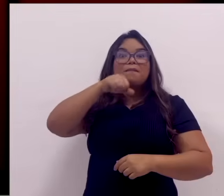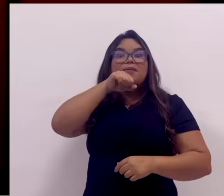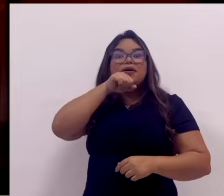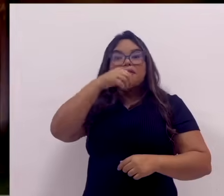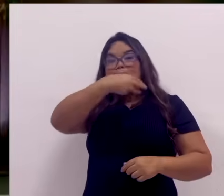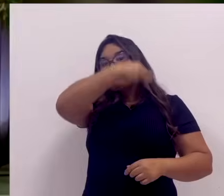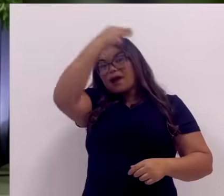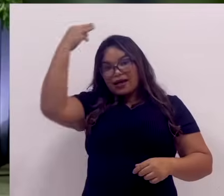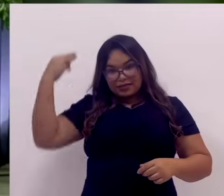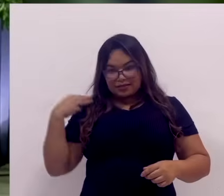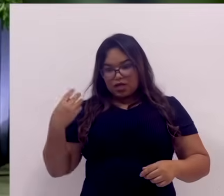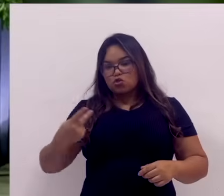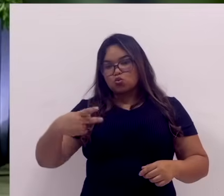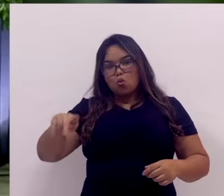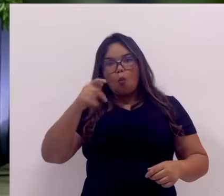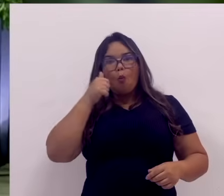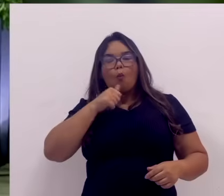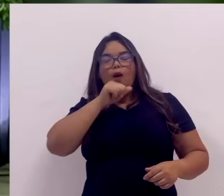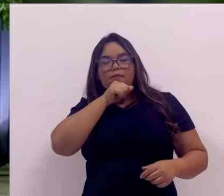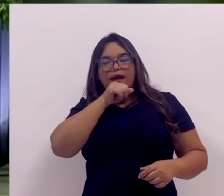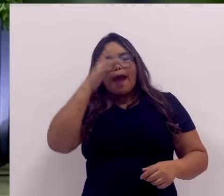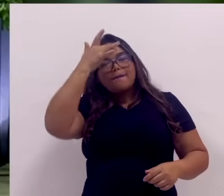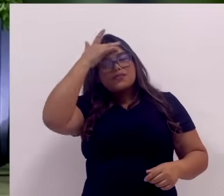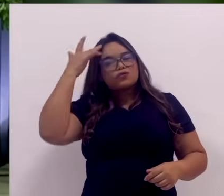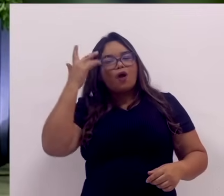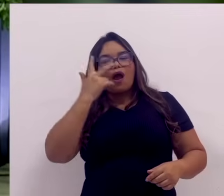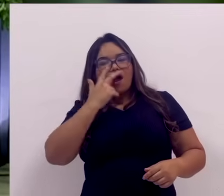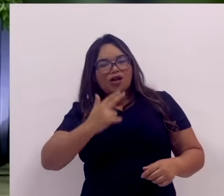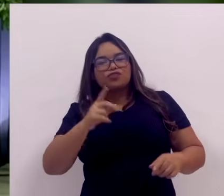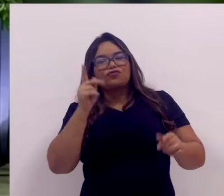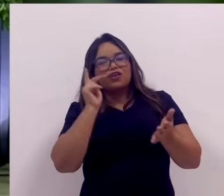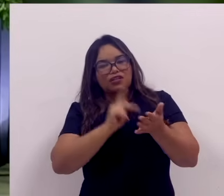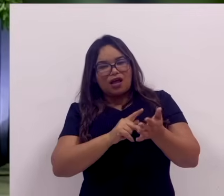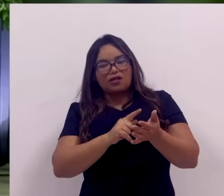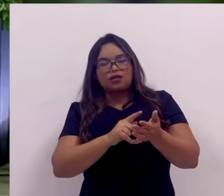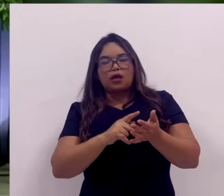De qualquer forma, é aqui que muitos vêm adorar aos pés de Maria.